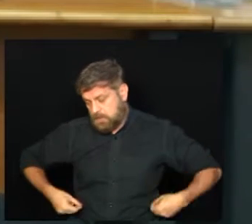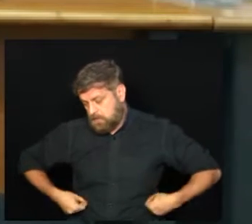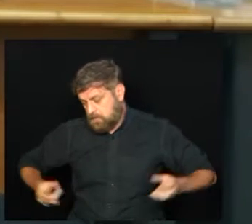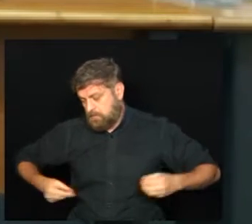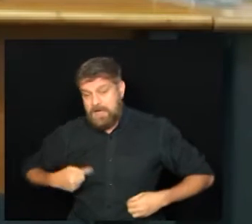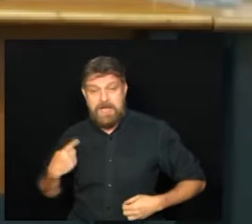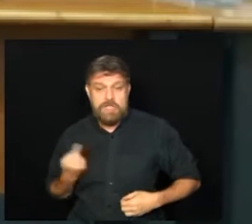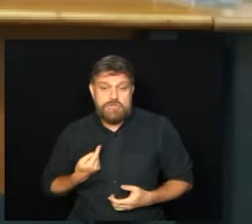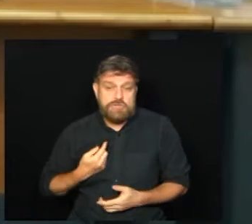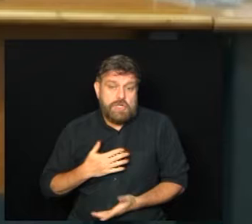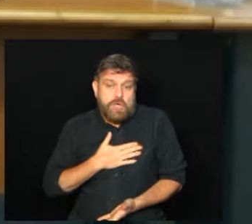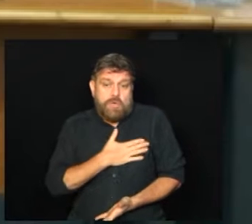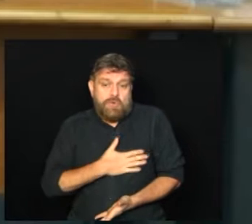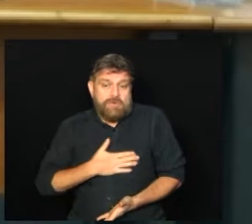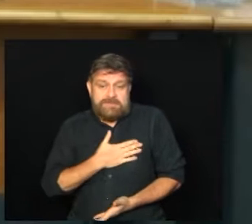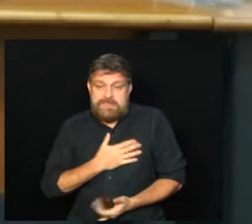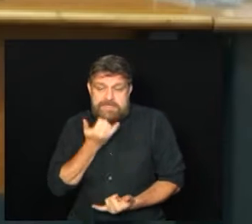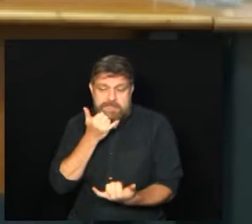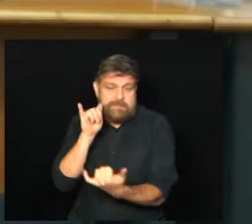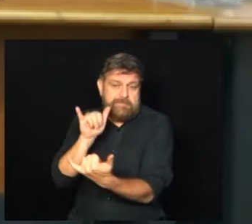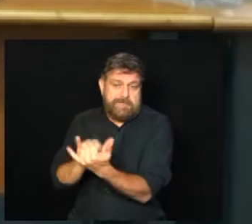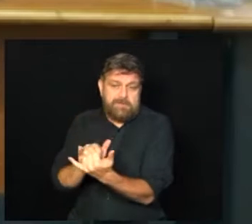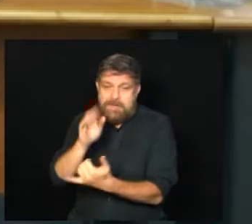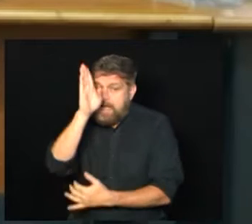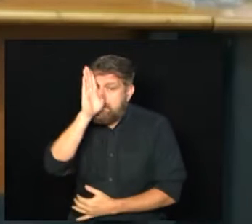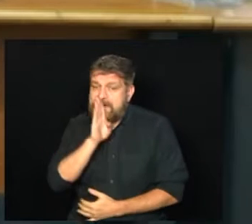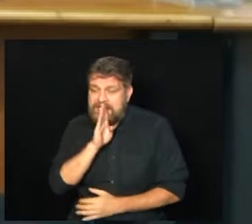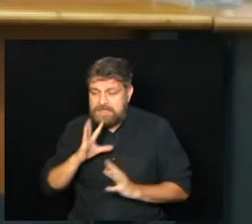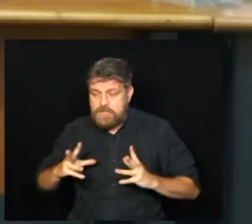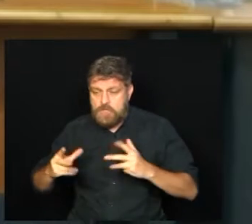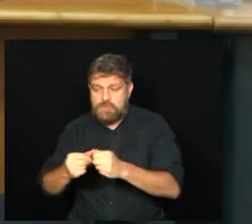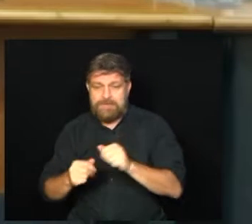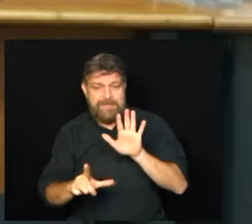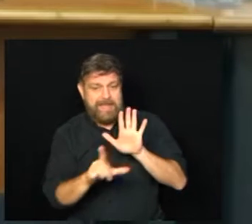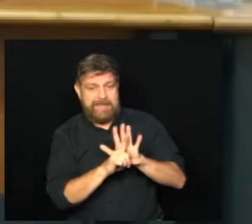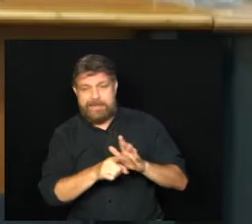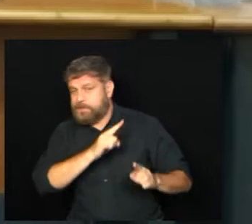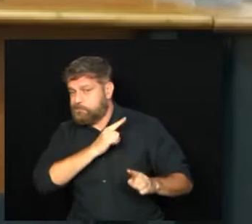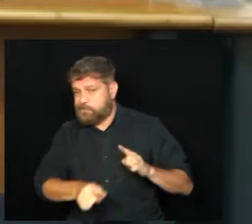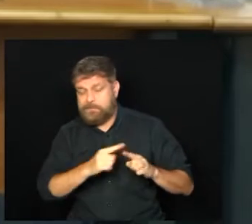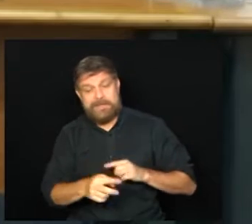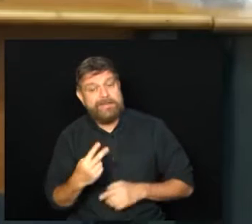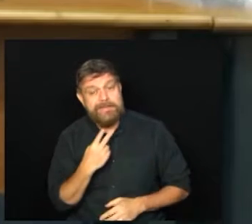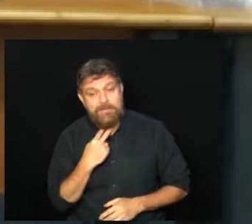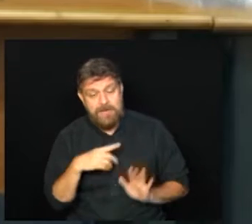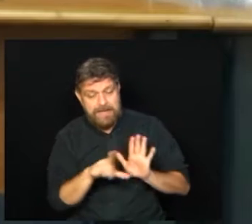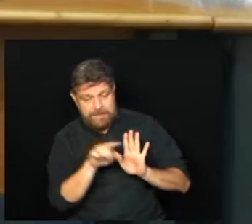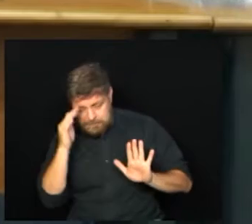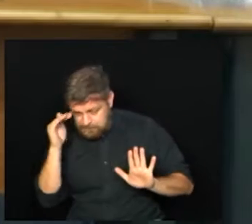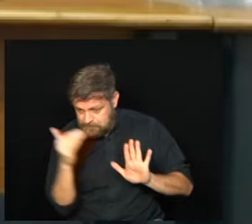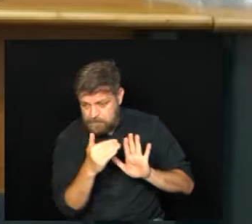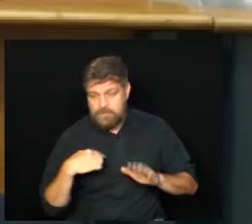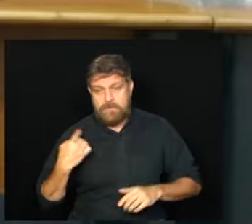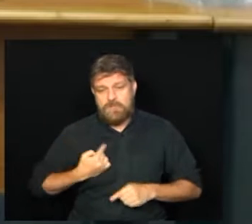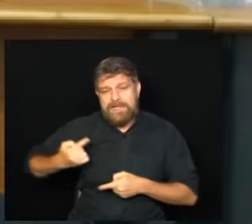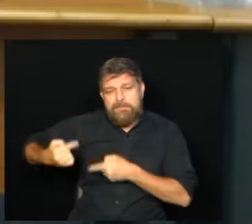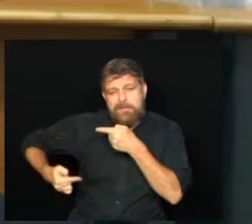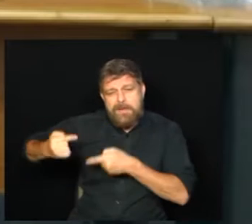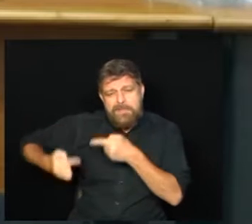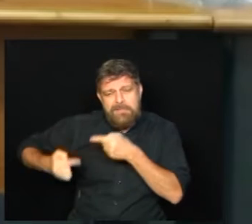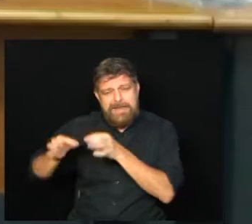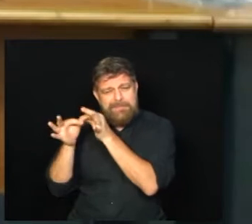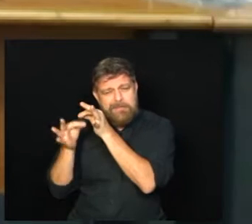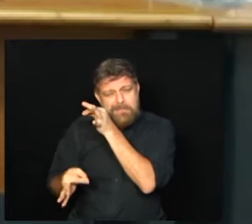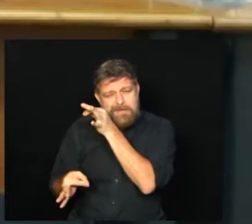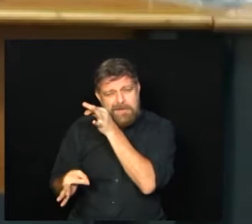aqui de dar uma anistia para todo mundo, mas a lei não permite, né? Por isso que nós discutimos longamente,